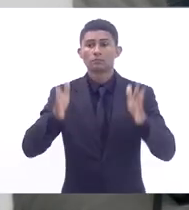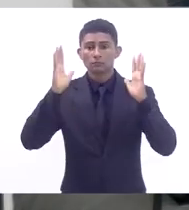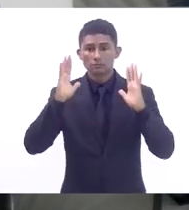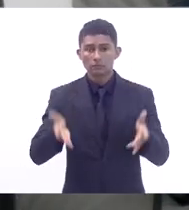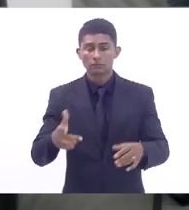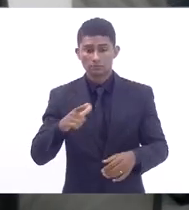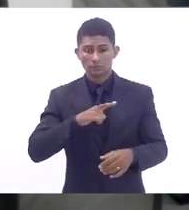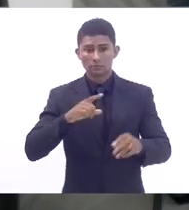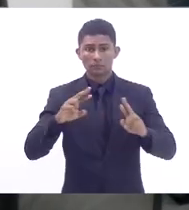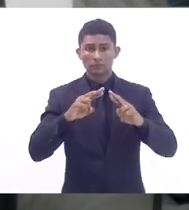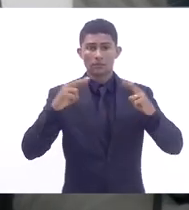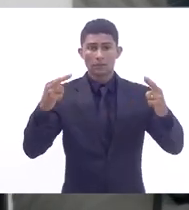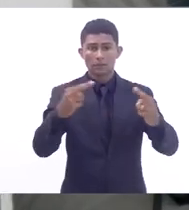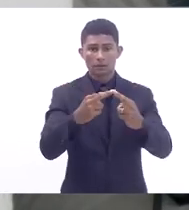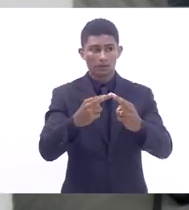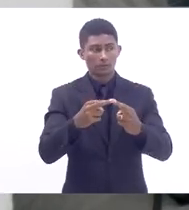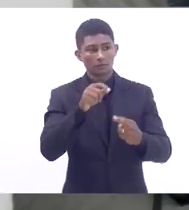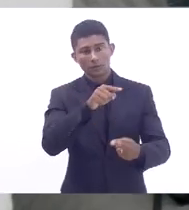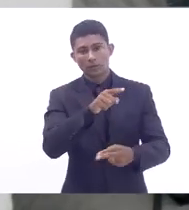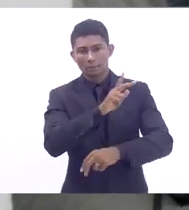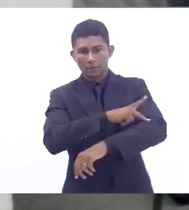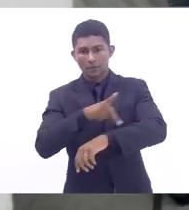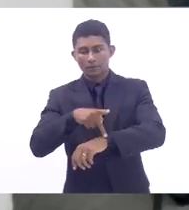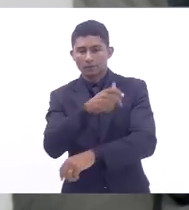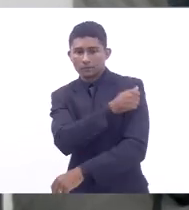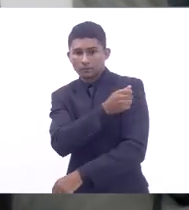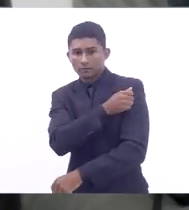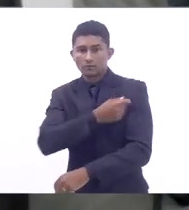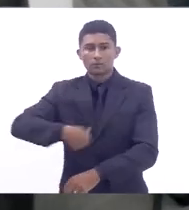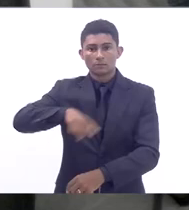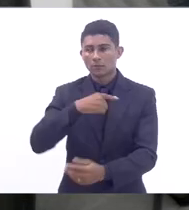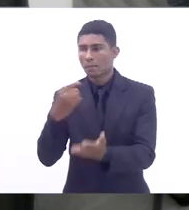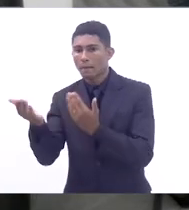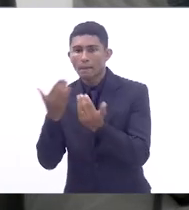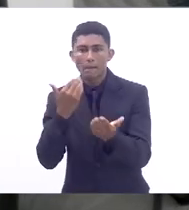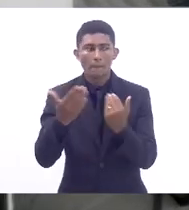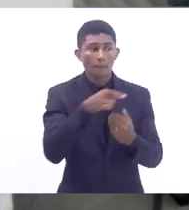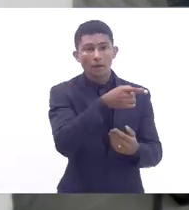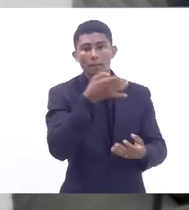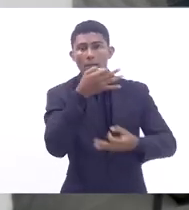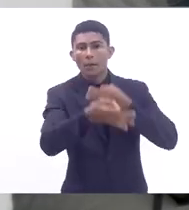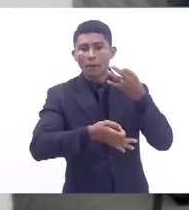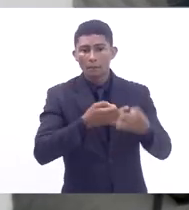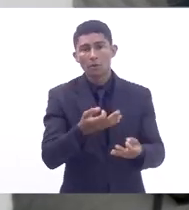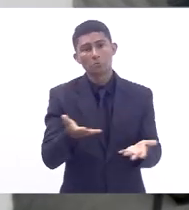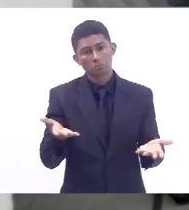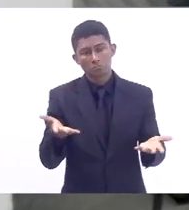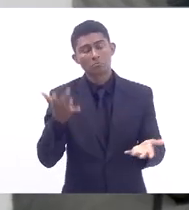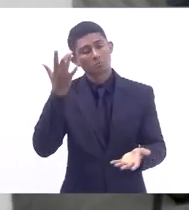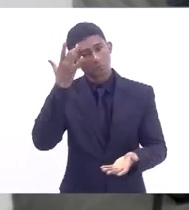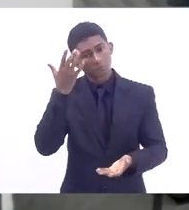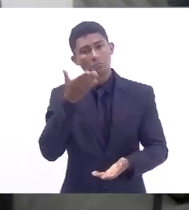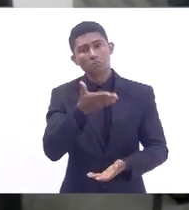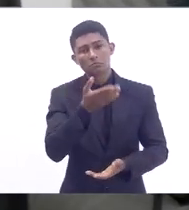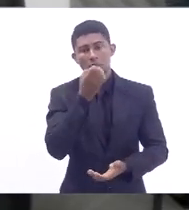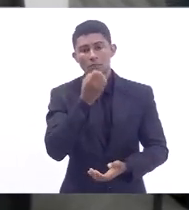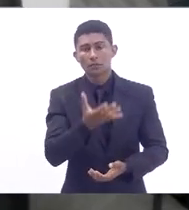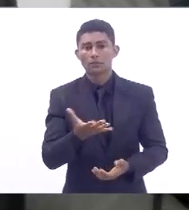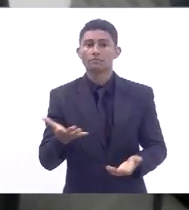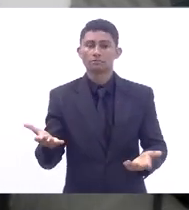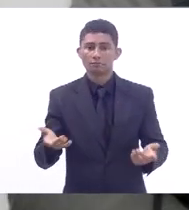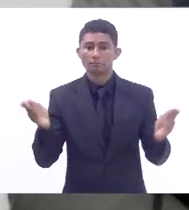assembleia que a gente fez com os estudantes da pedagogia a gente entrou essa ideia galera também sugeriu isso e acha que isso pode ser uma alternativa